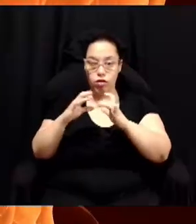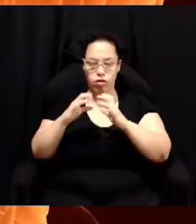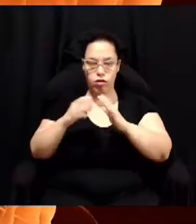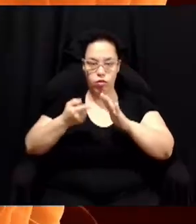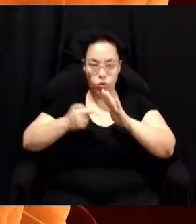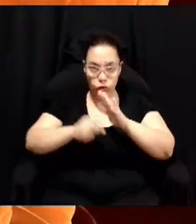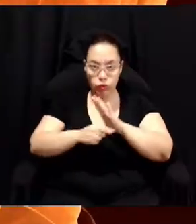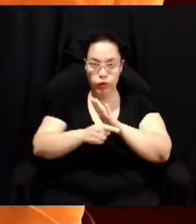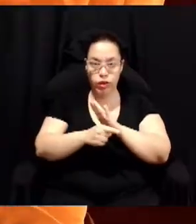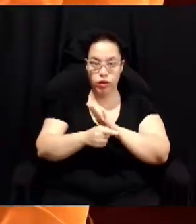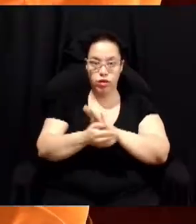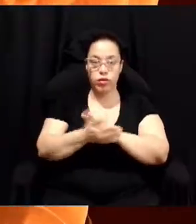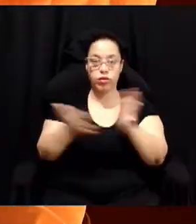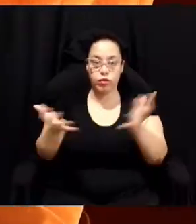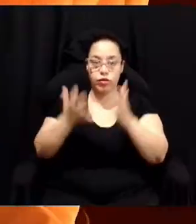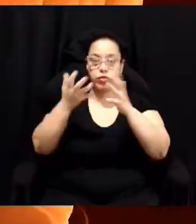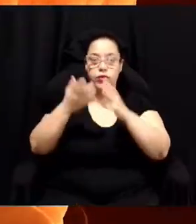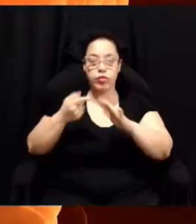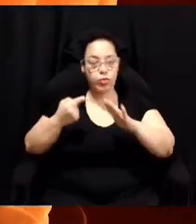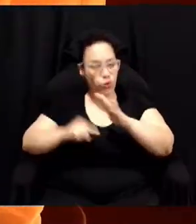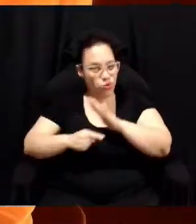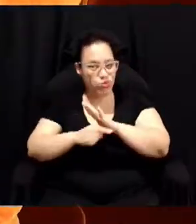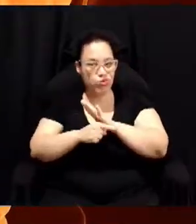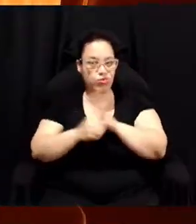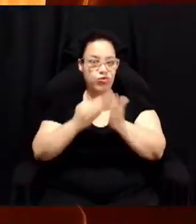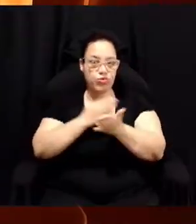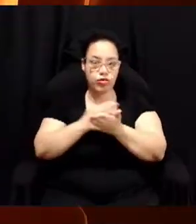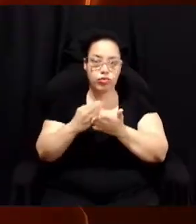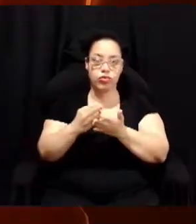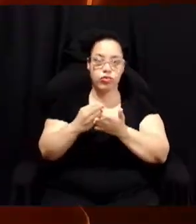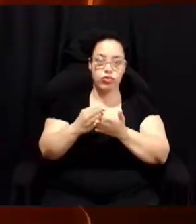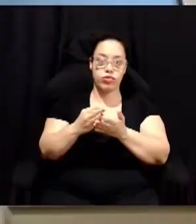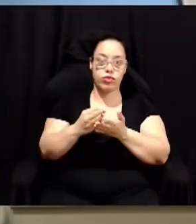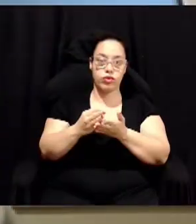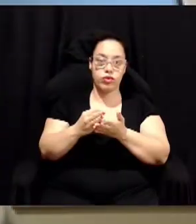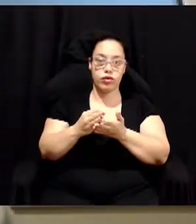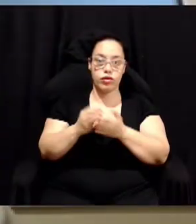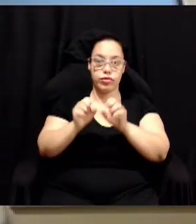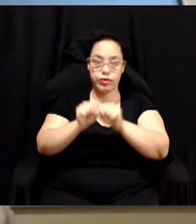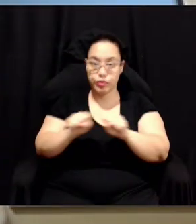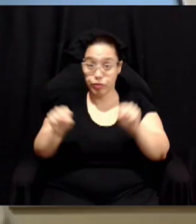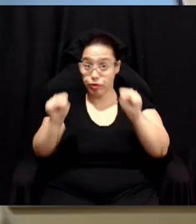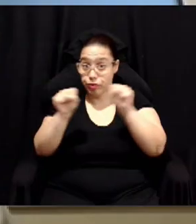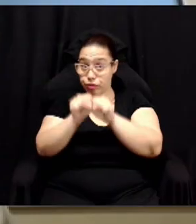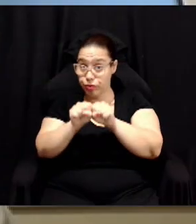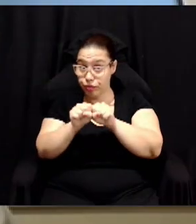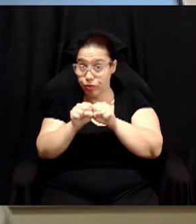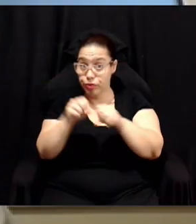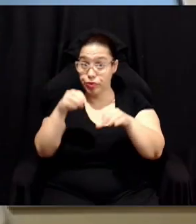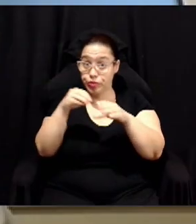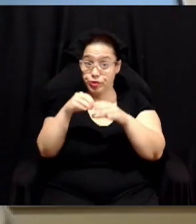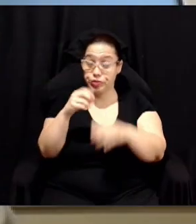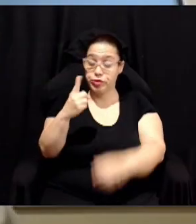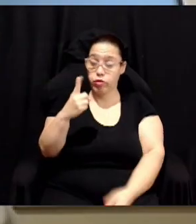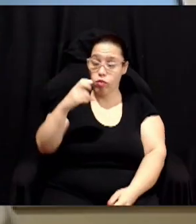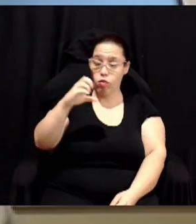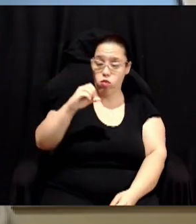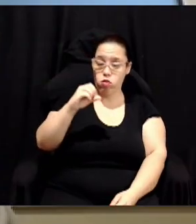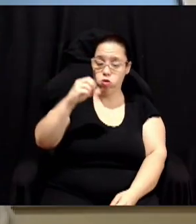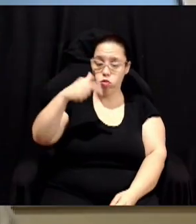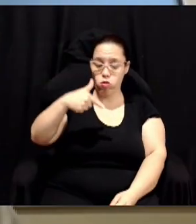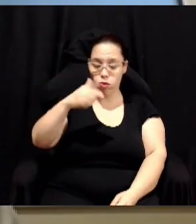A estimulação cerebral profunda começou a ser sistematizada desde os anos 1970.